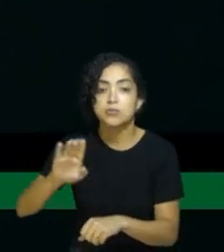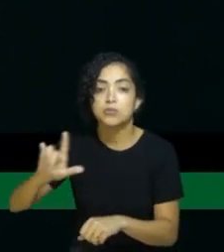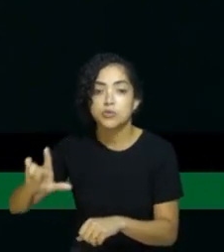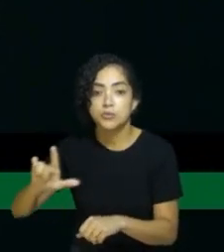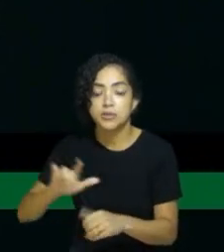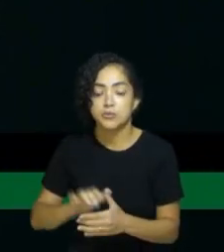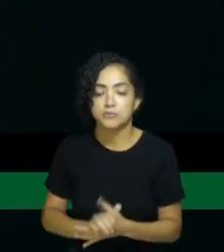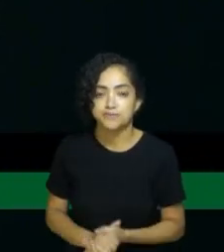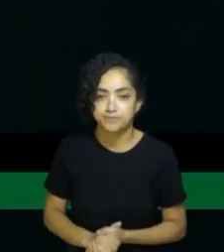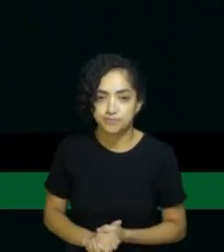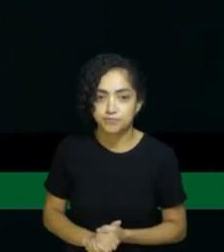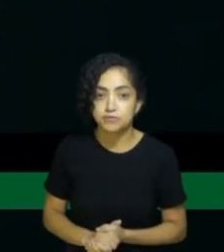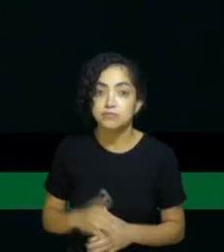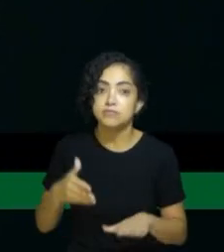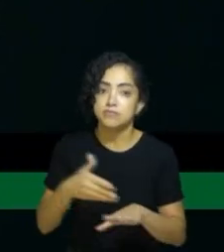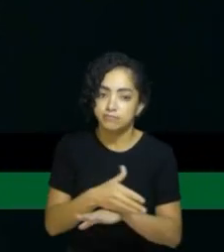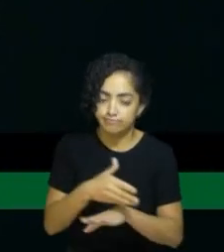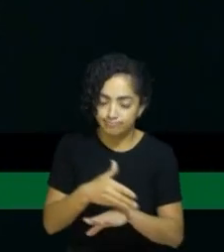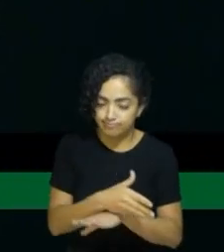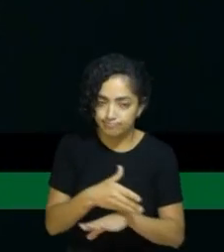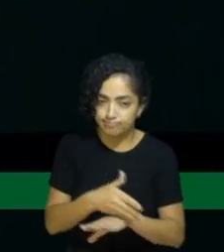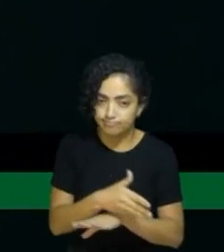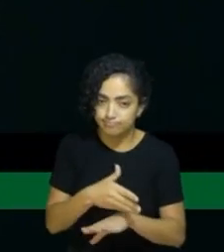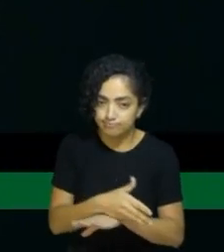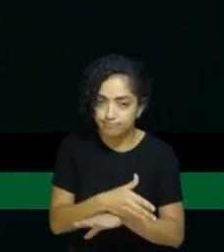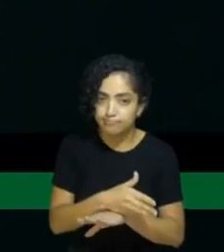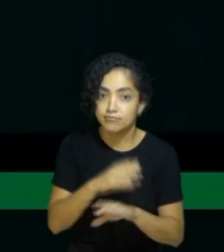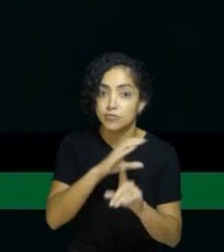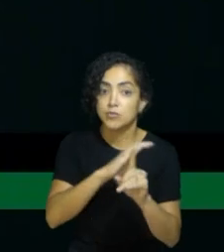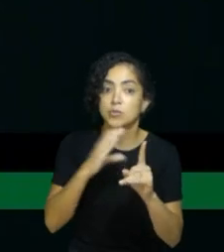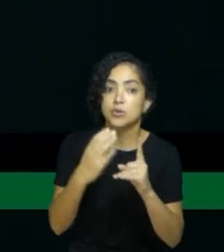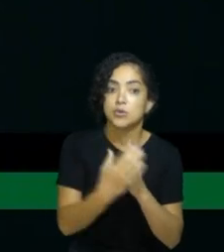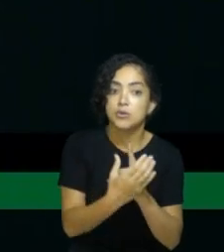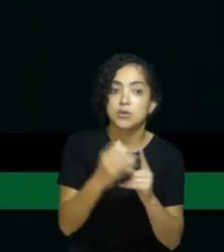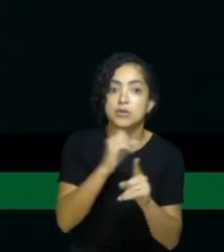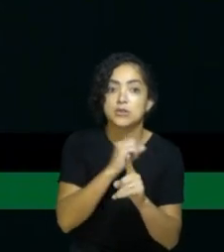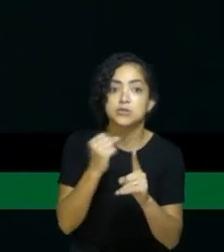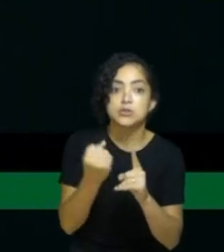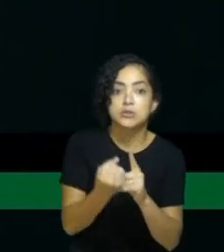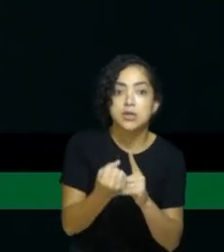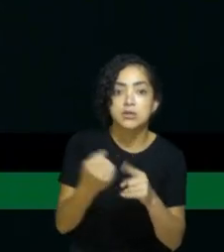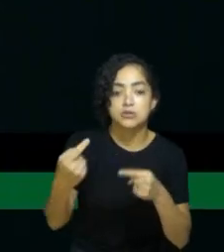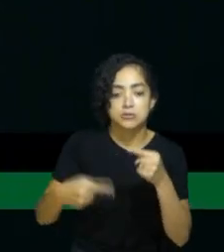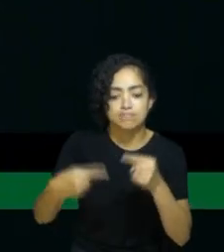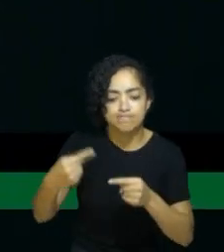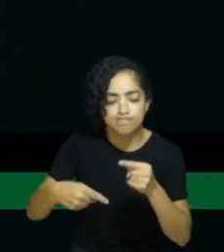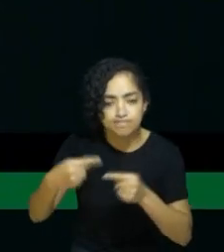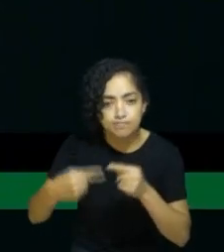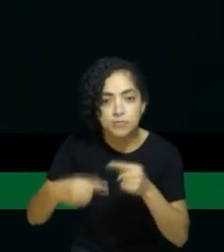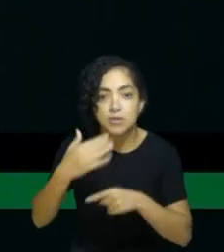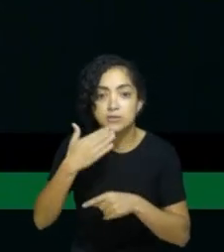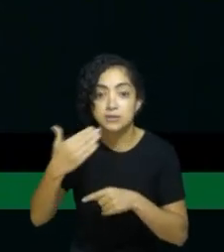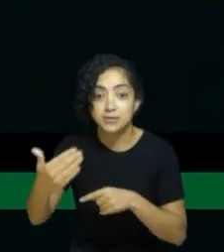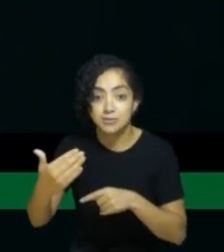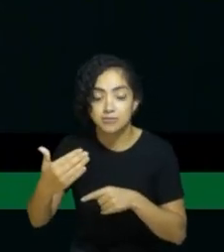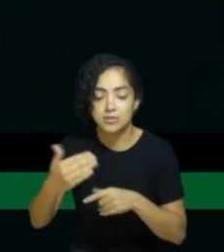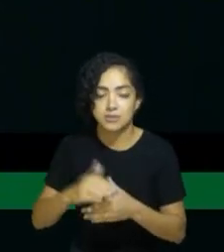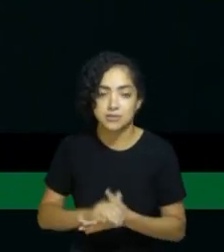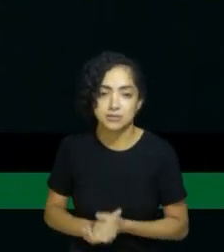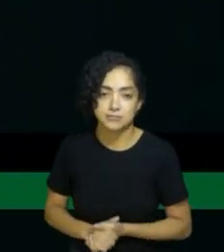também a participação efetiva da comunidade da sociedade debater e as demandas da cidade da